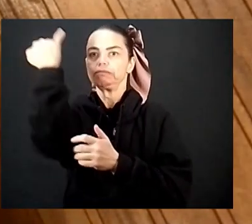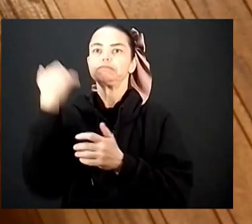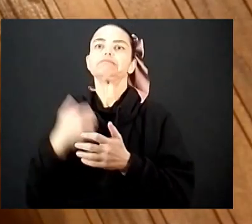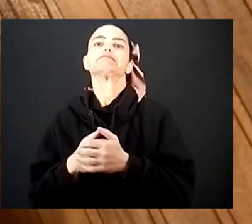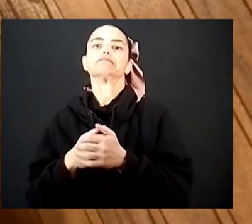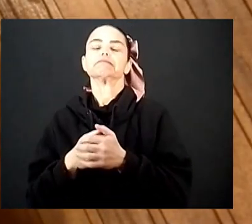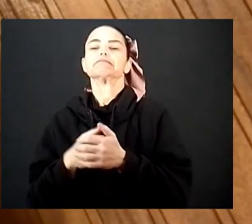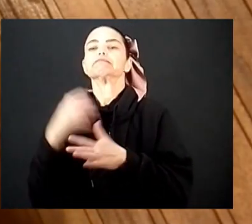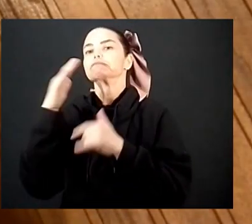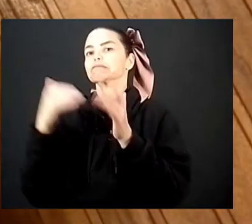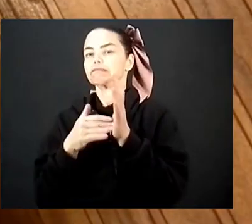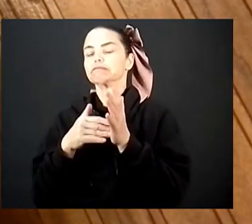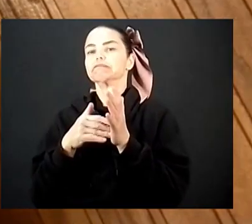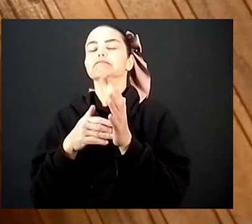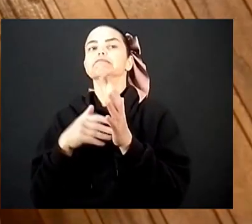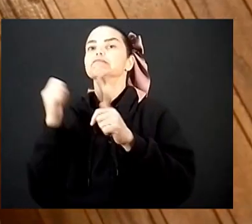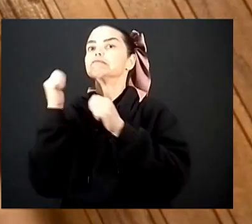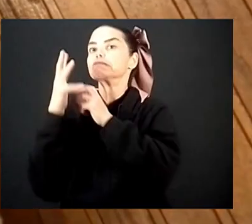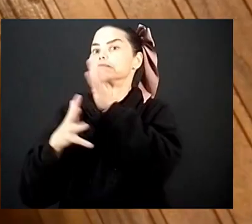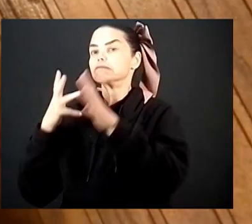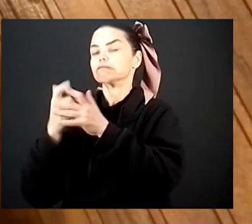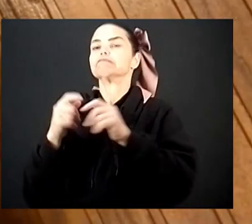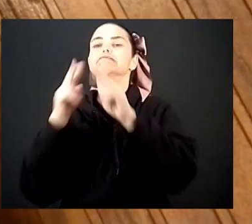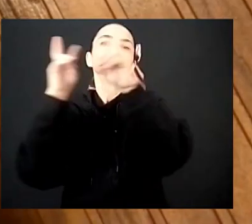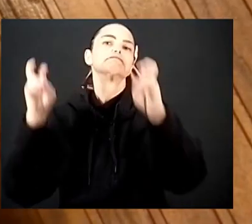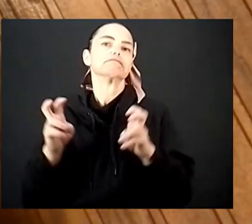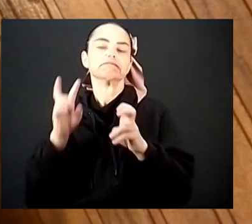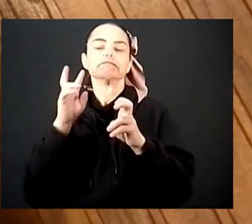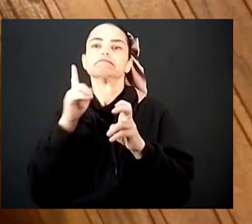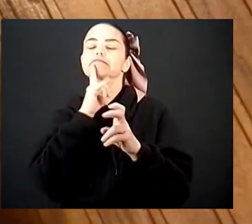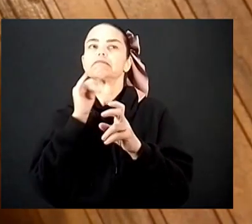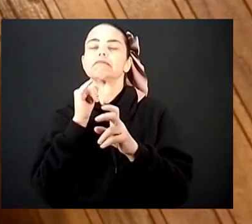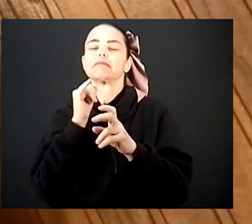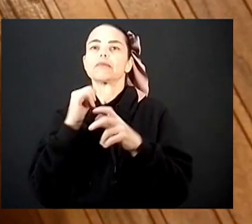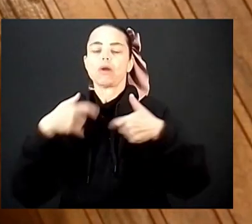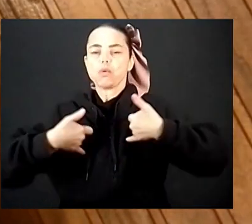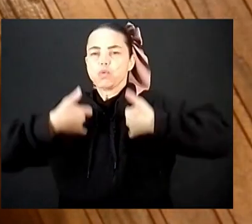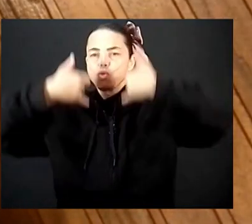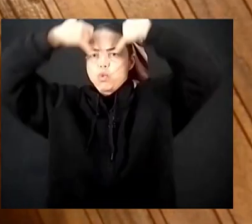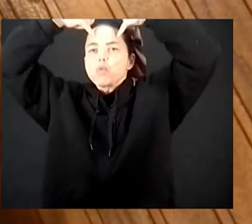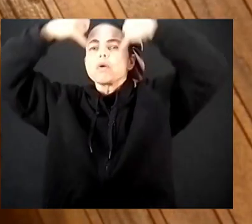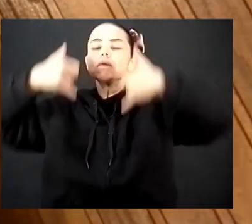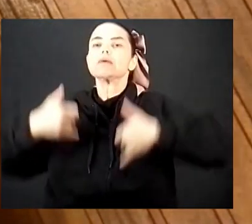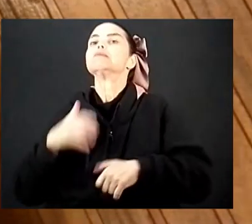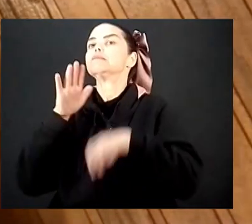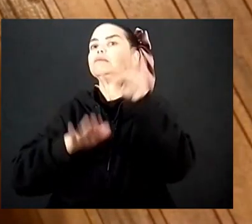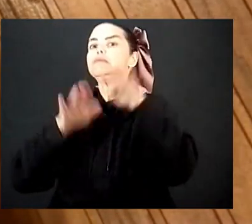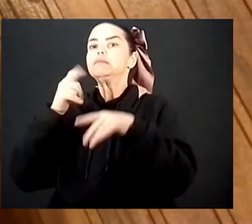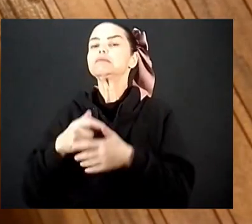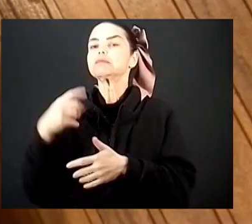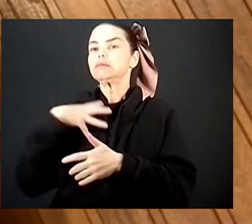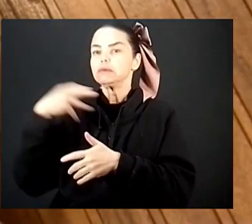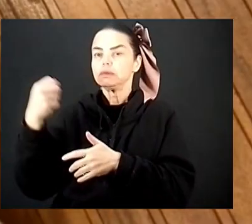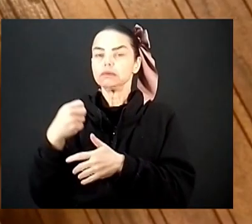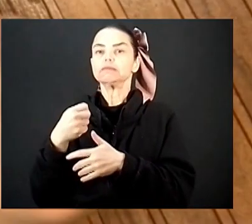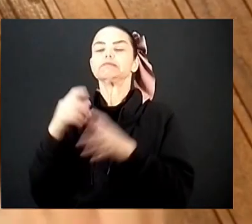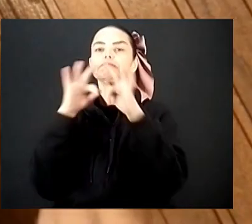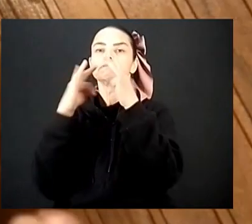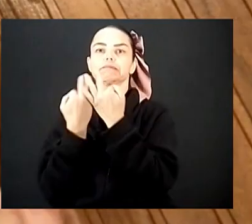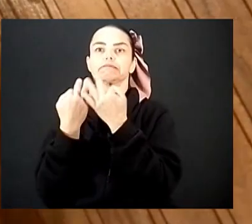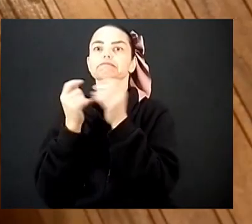tudo que nós estamos falando aqui é sobre pais narcisistas. Às vezes, esse filho, essa família, ela só